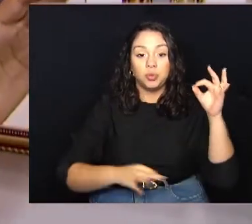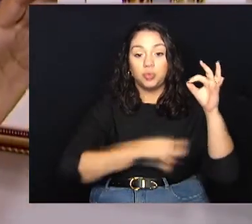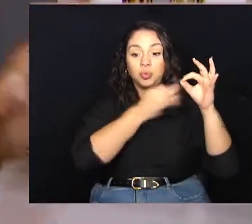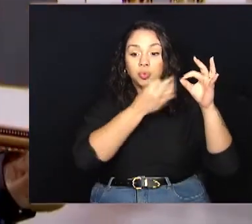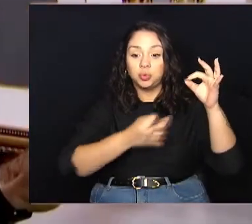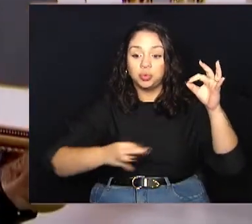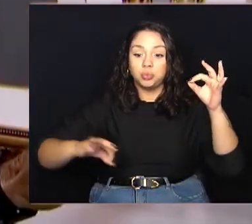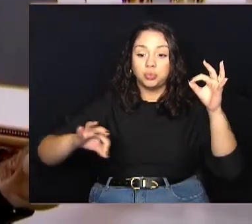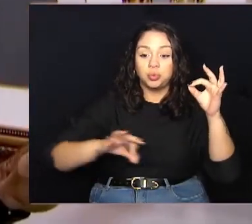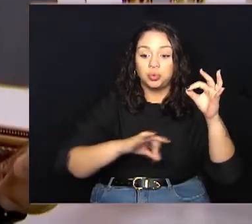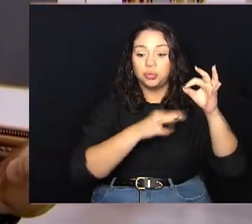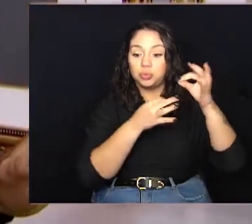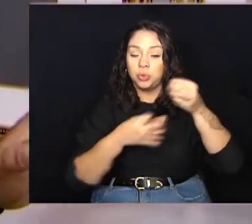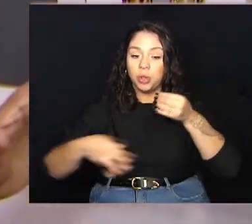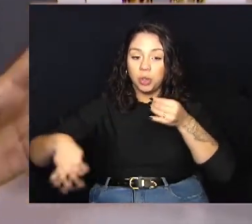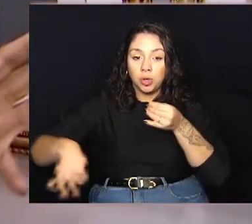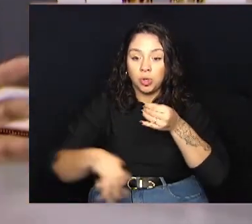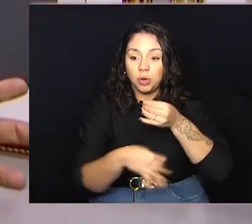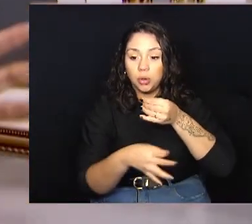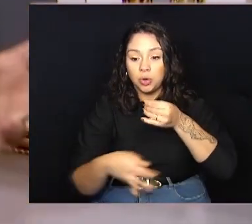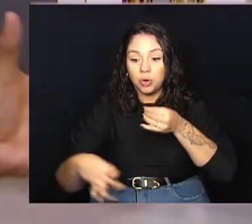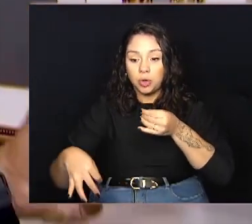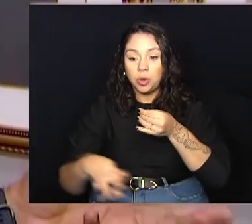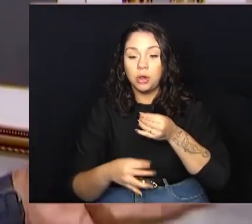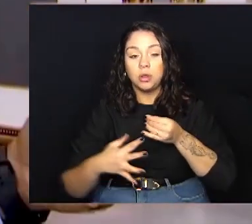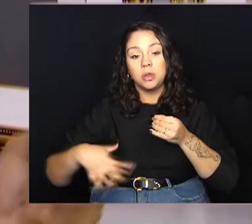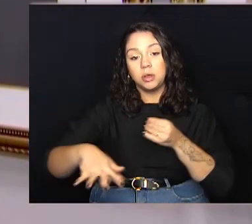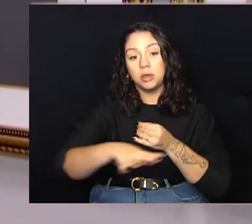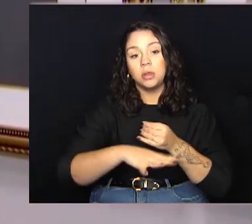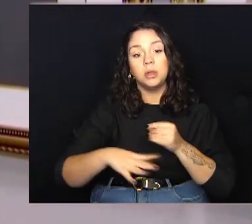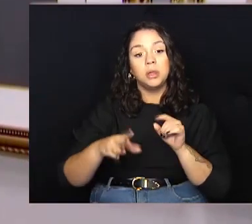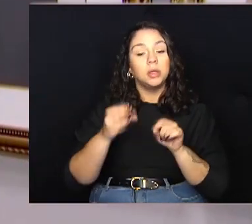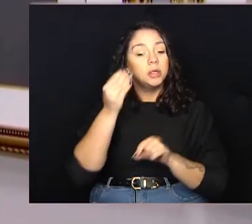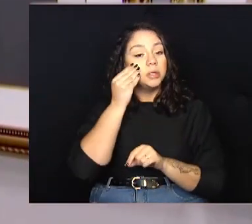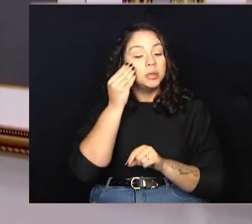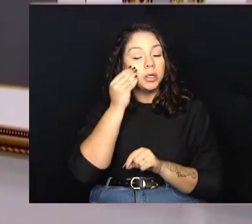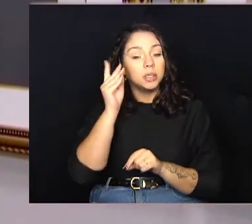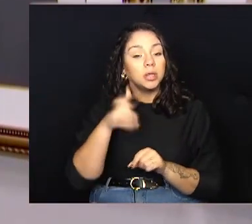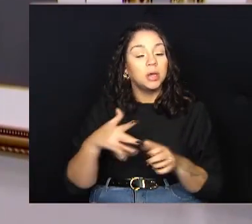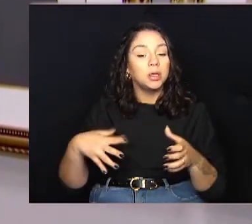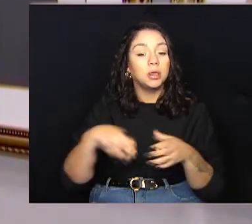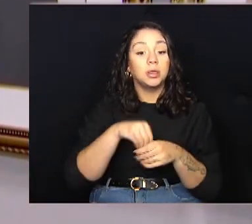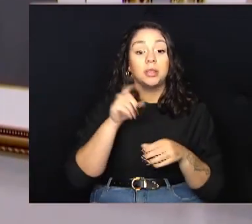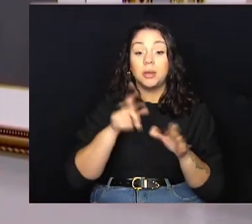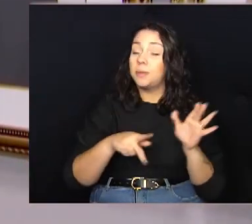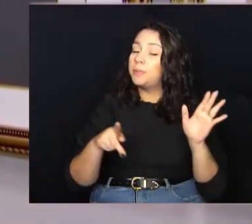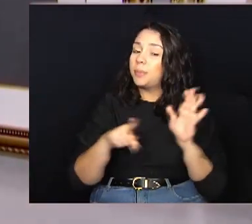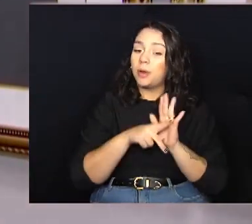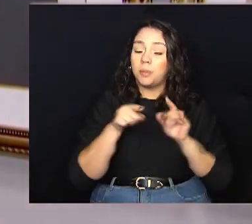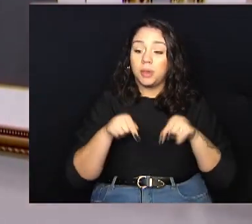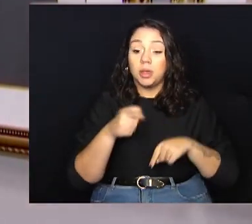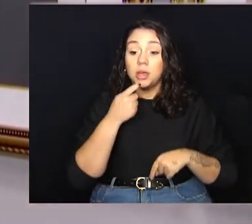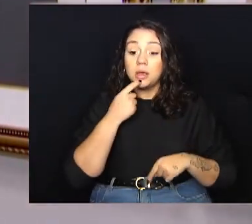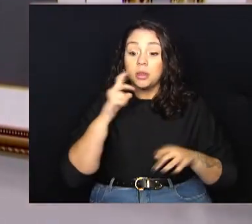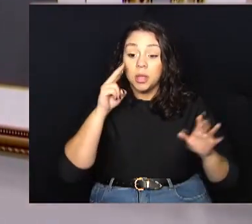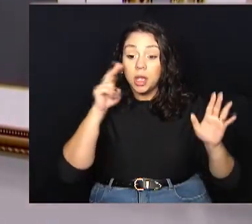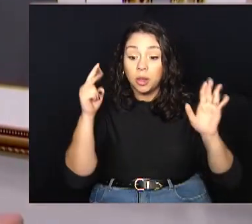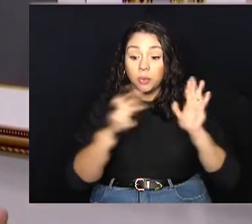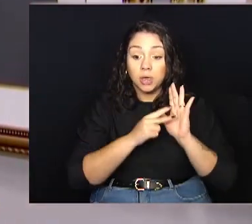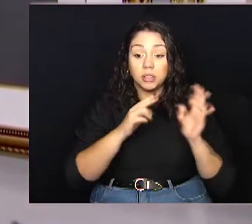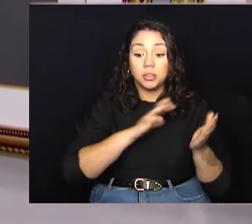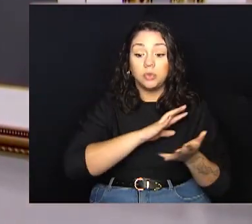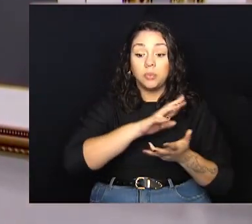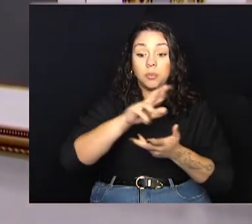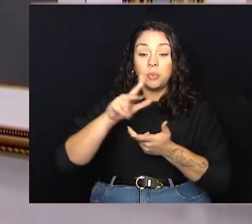pros territórios que a gente consiga incluir a orquestra que é um patrimônio da nossa cidade de Campinas reconhecido mundialmente